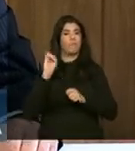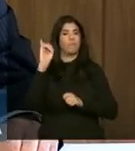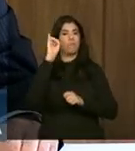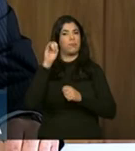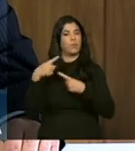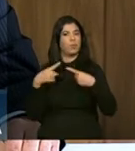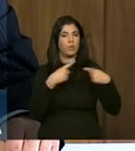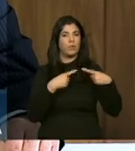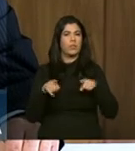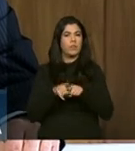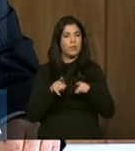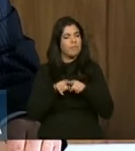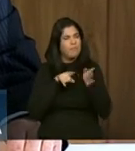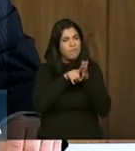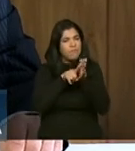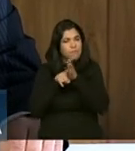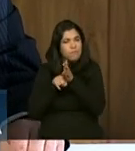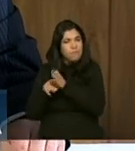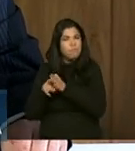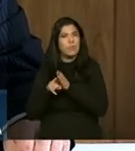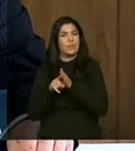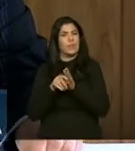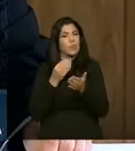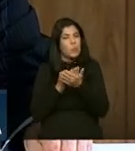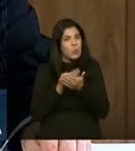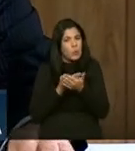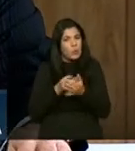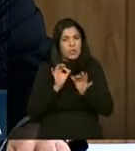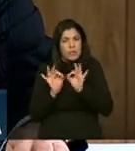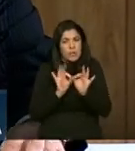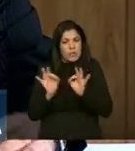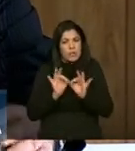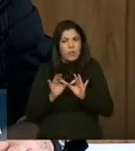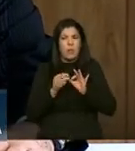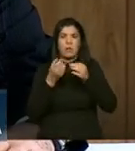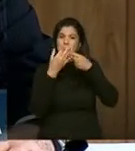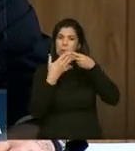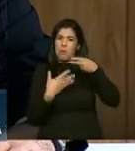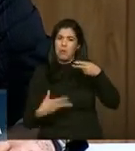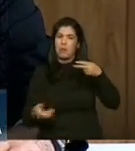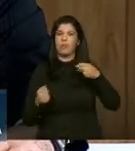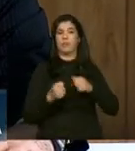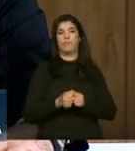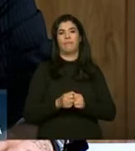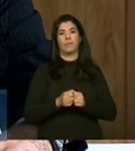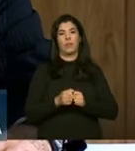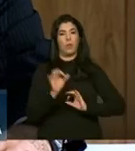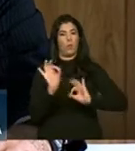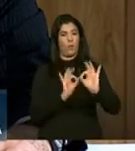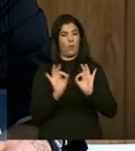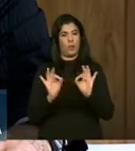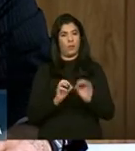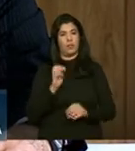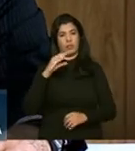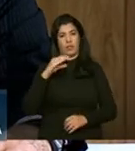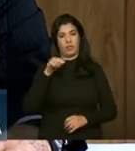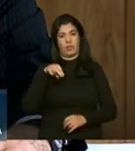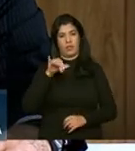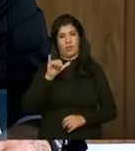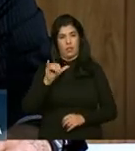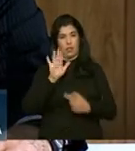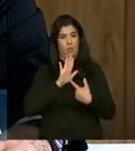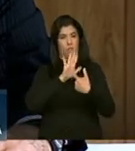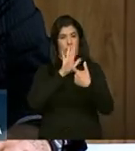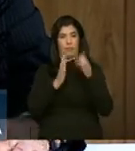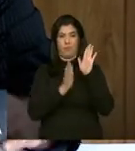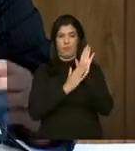analisados e trabalhados todos, com exatidão e detalhamento. Essa mobilização da CNI com os trabalhos apresentados é